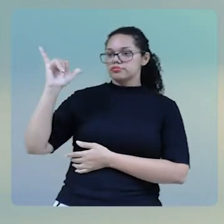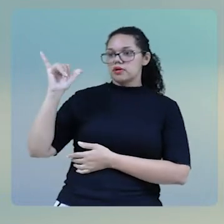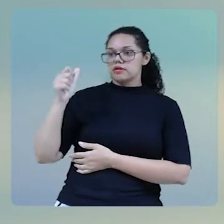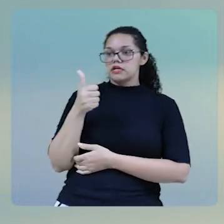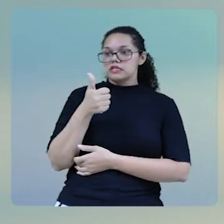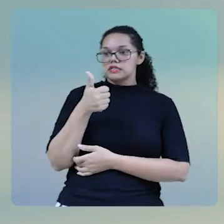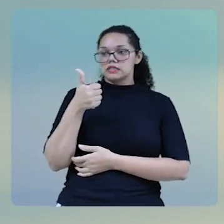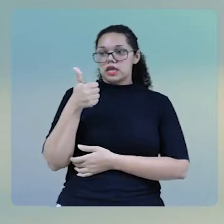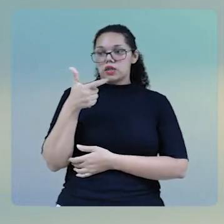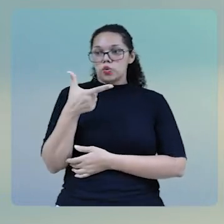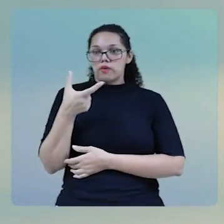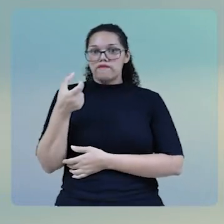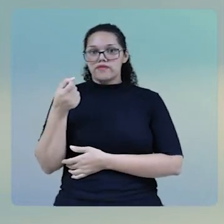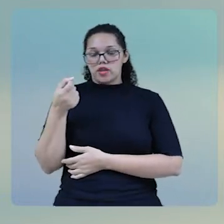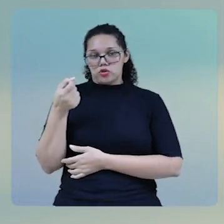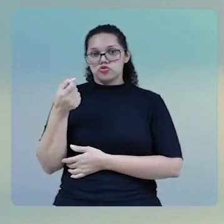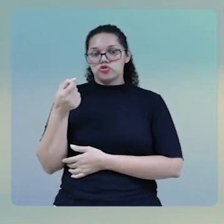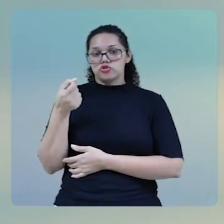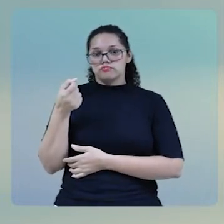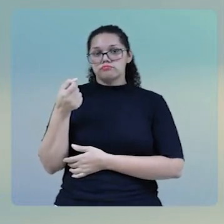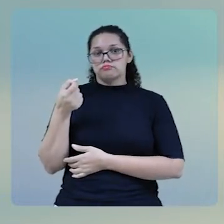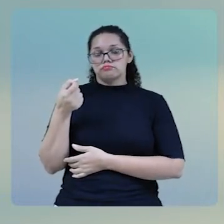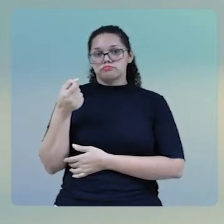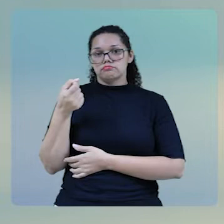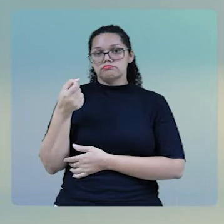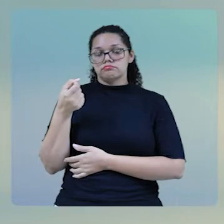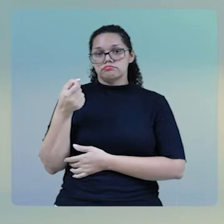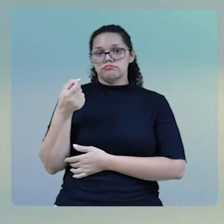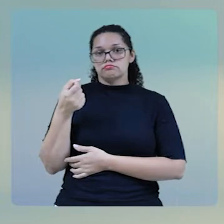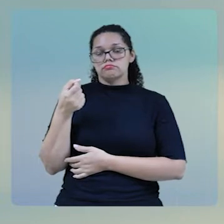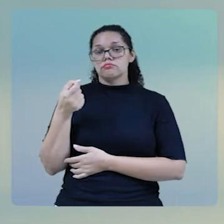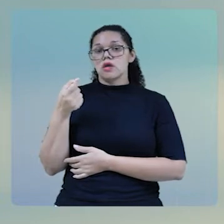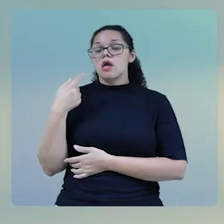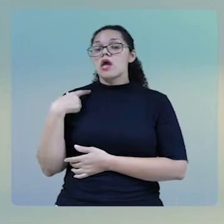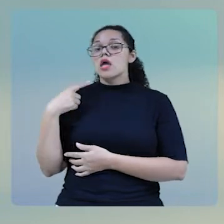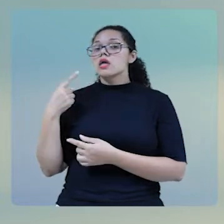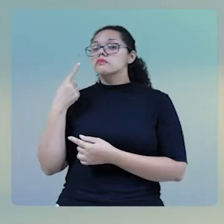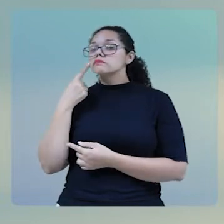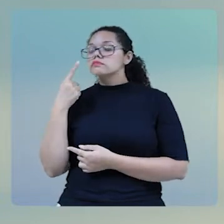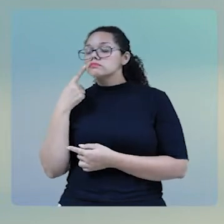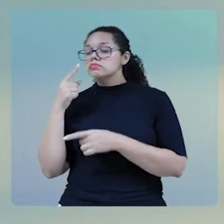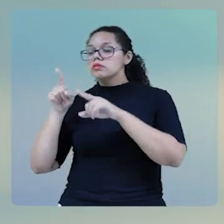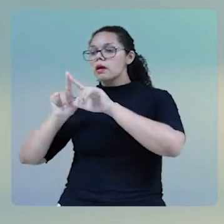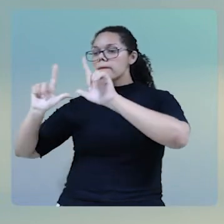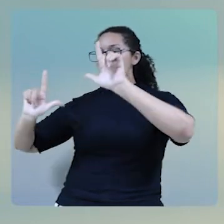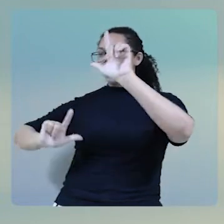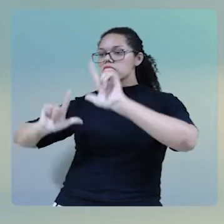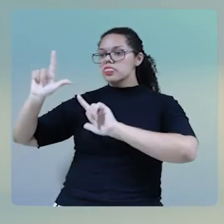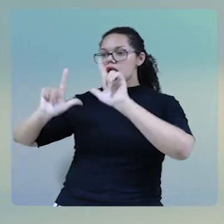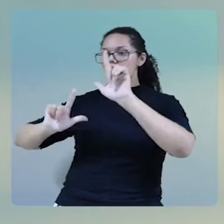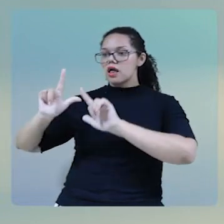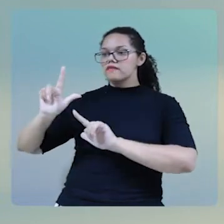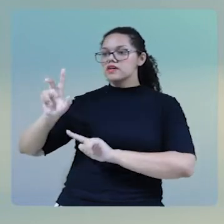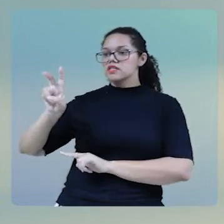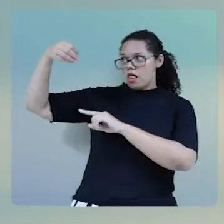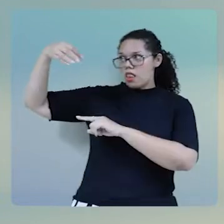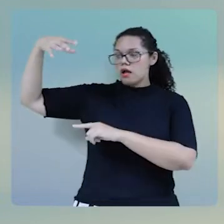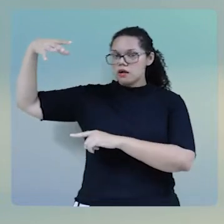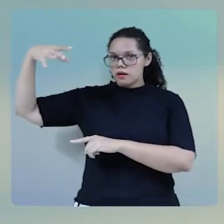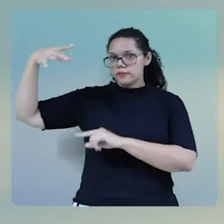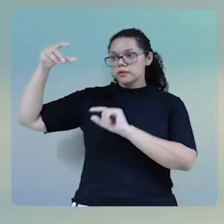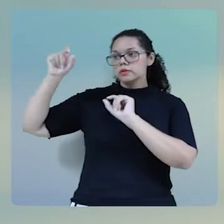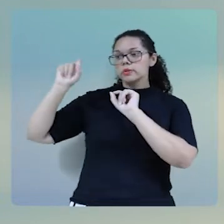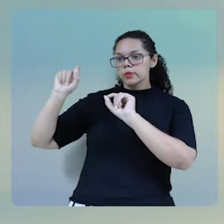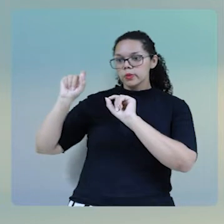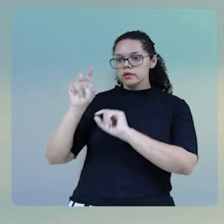120 volts, a resistência da lâmpada ou da televisão são 50 ohms,